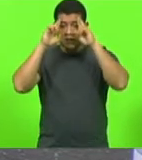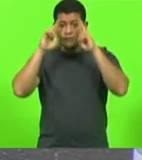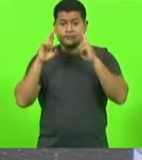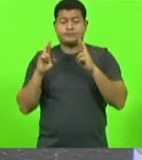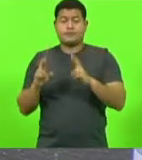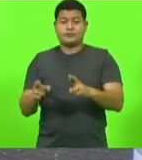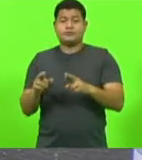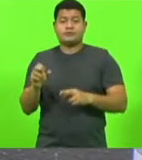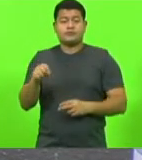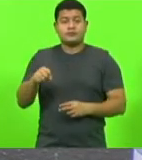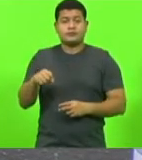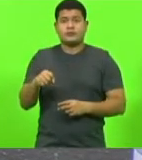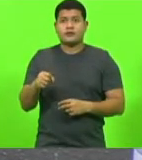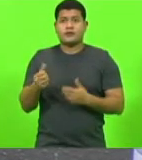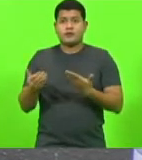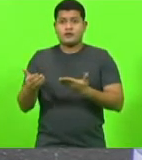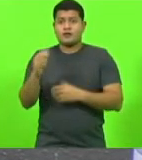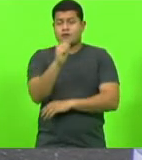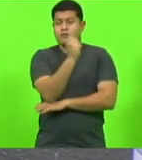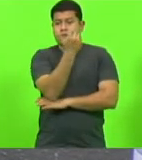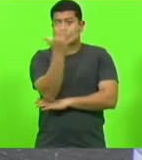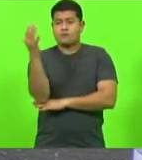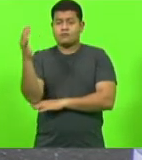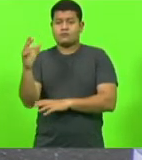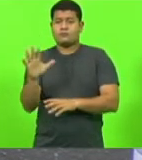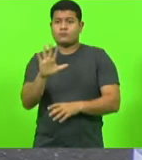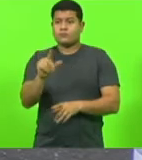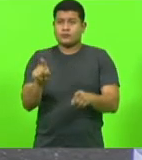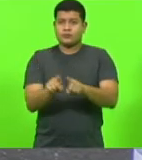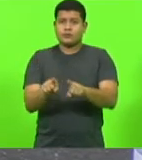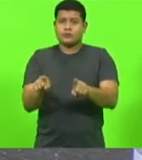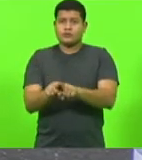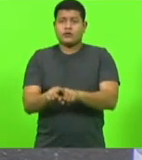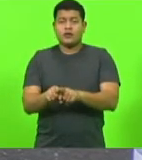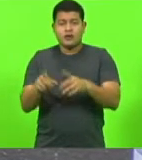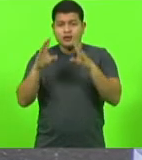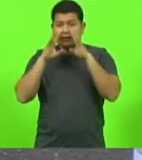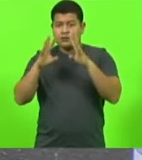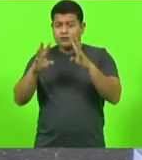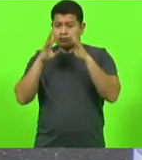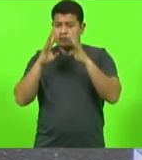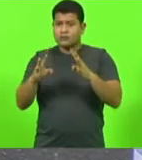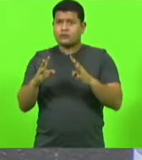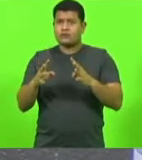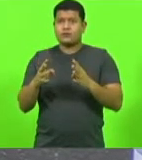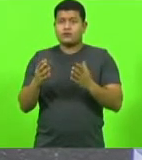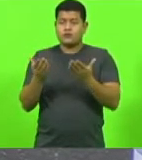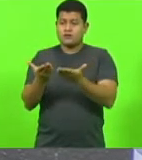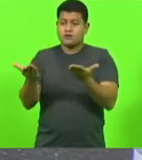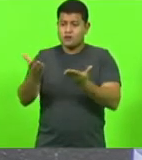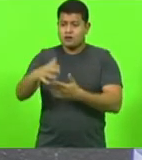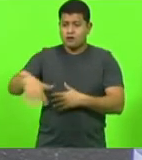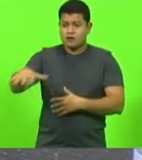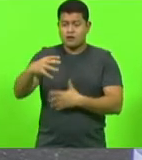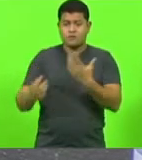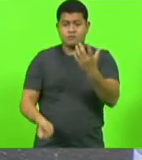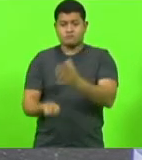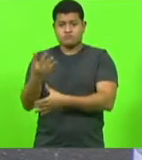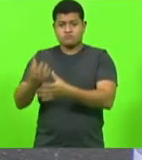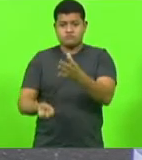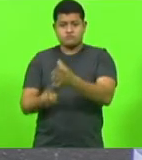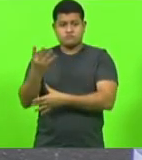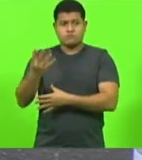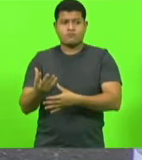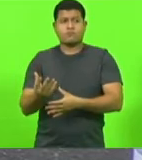sim, o meio ambiente, mas também ouvindo o setor produtivo, para que